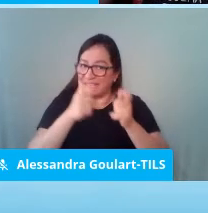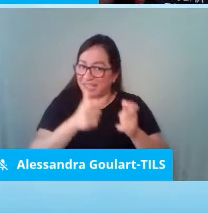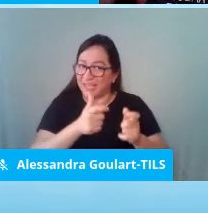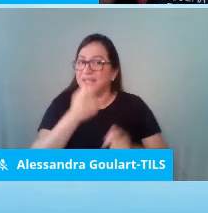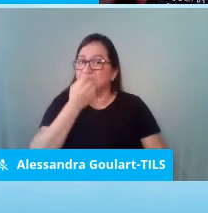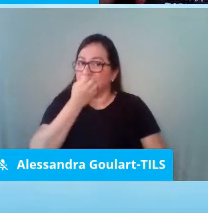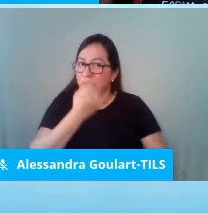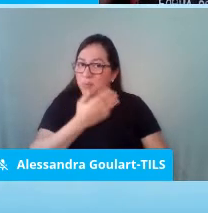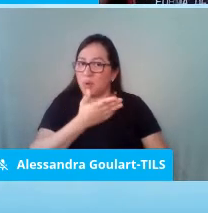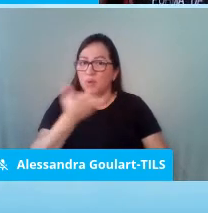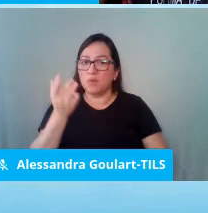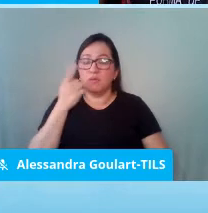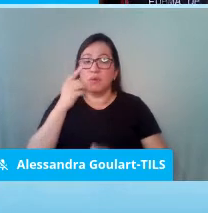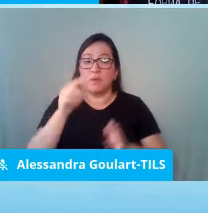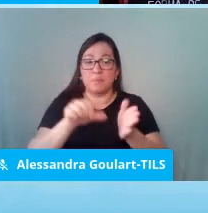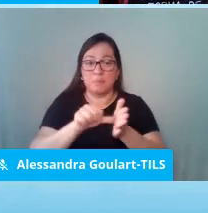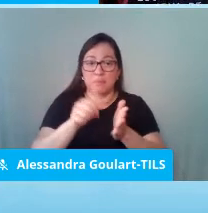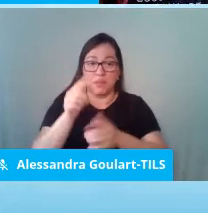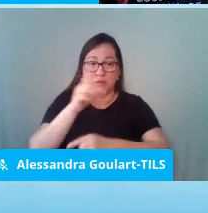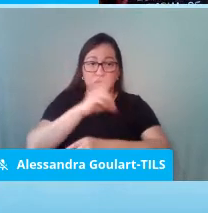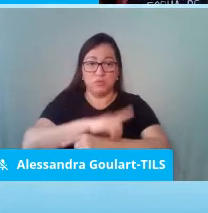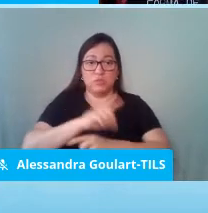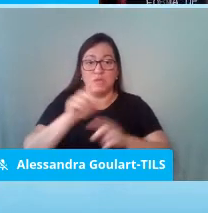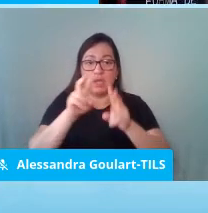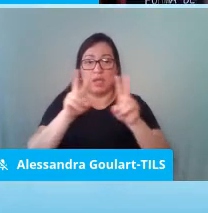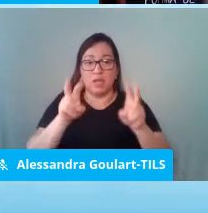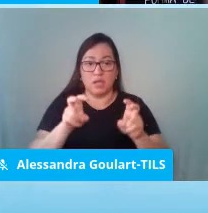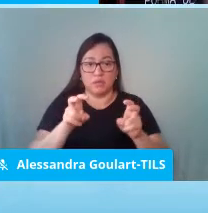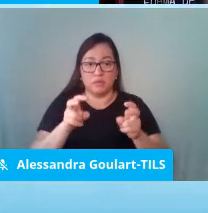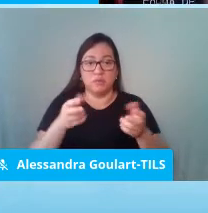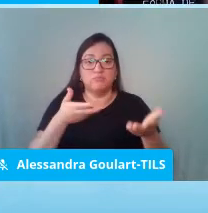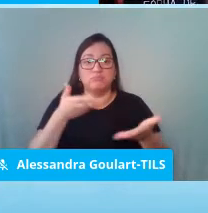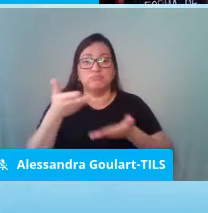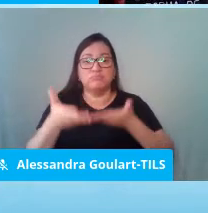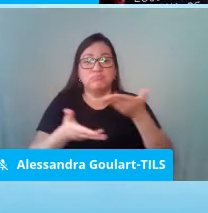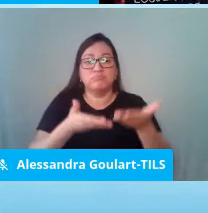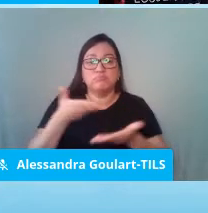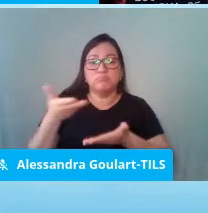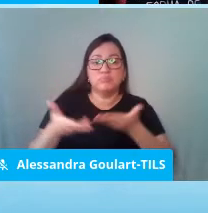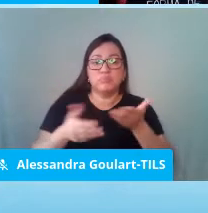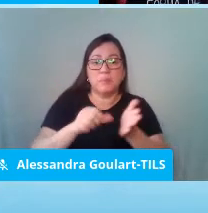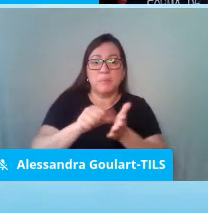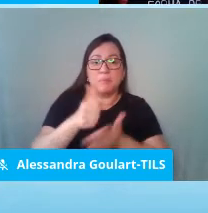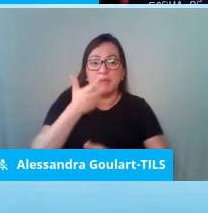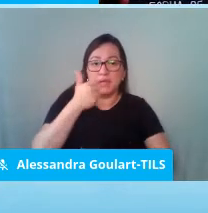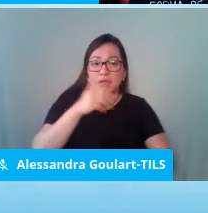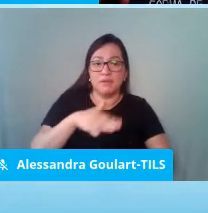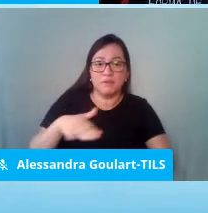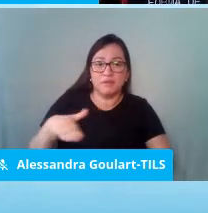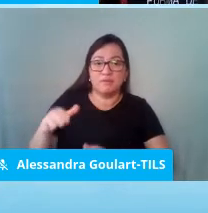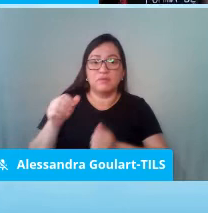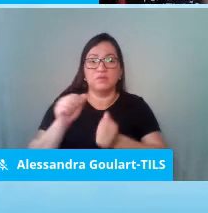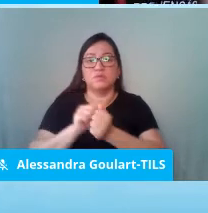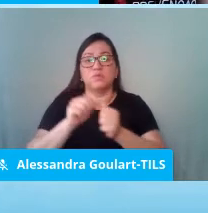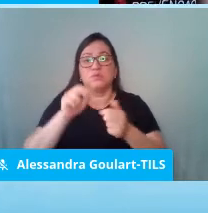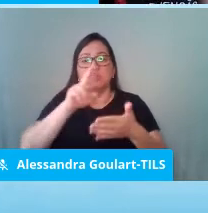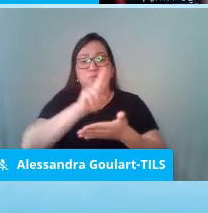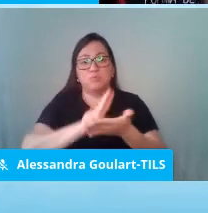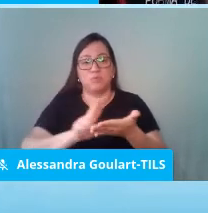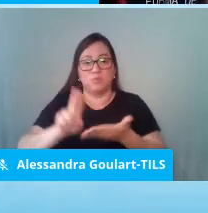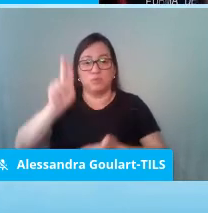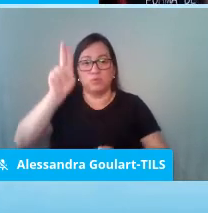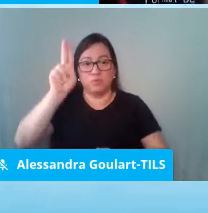No primeiro dia, a gente vai falar sobre abordagem integral na primeira infância, com o pessoal da Unesco, e a gente tem nomes